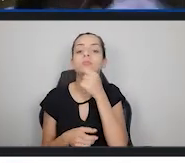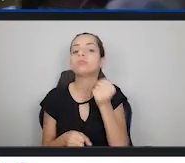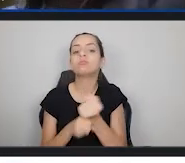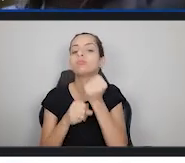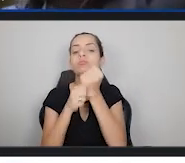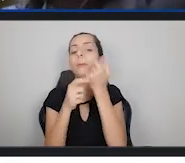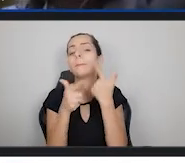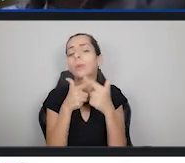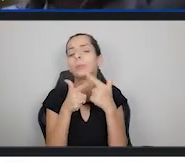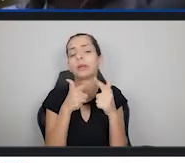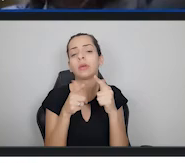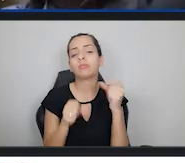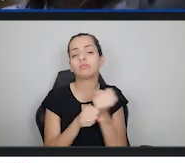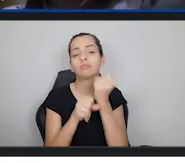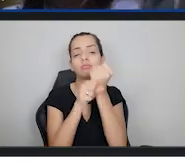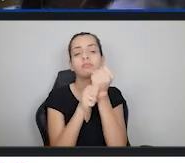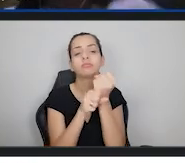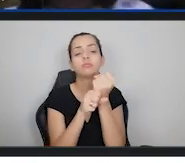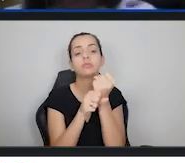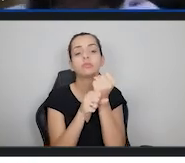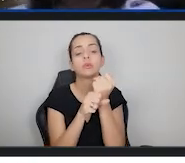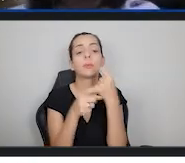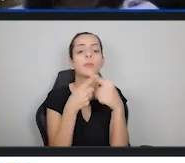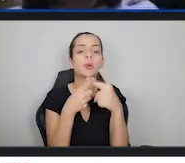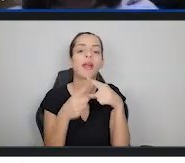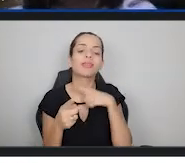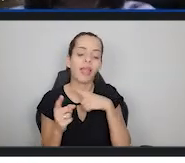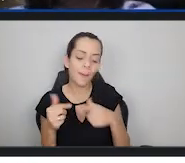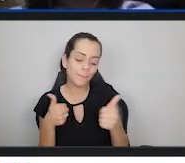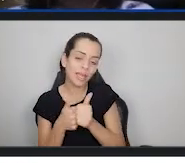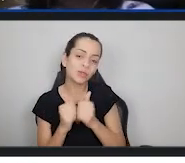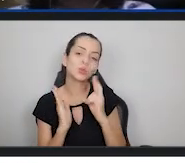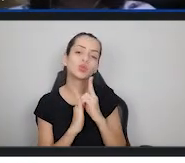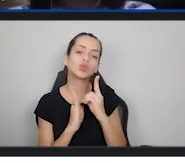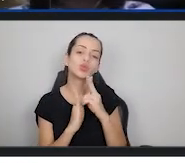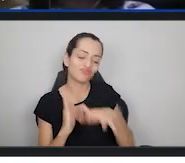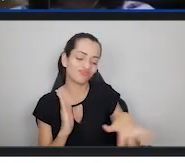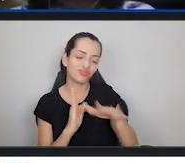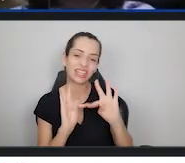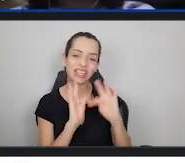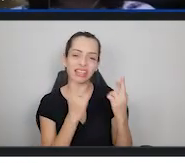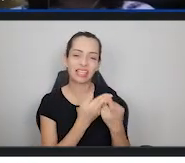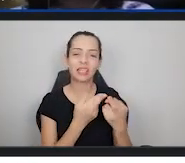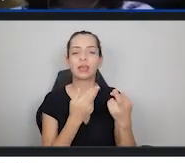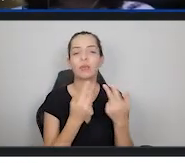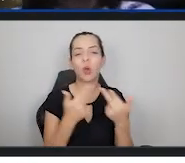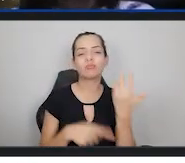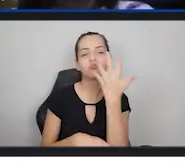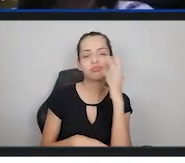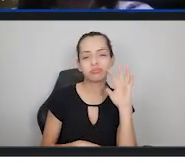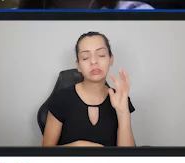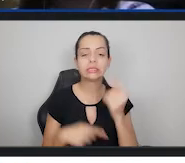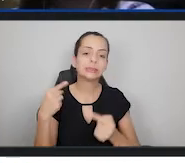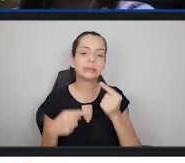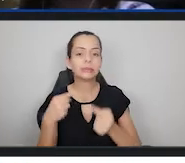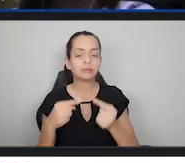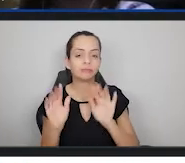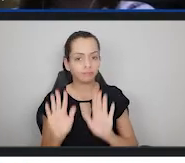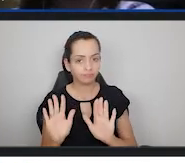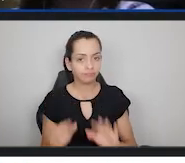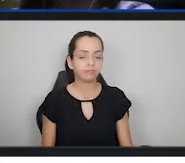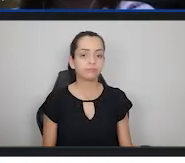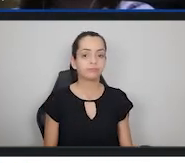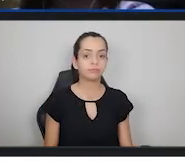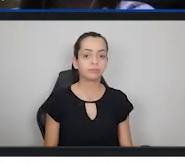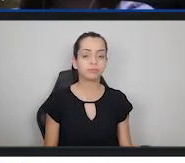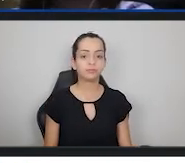do sistema interligado, que ainda é suprido pela Venezuela em função desse trecho aqui, ó, que deveria ter sido construído, ele